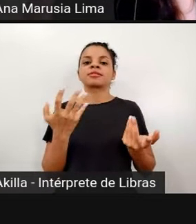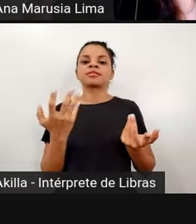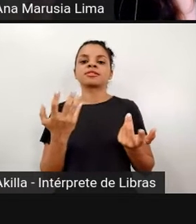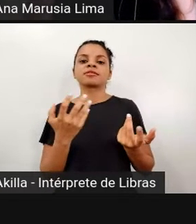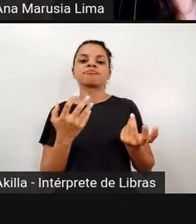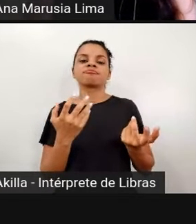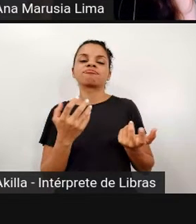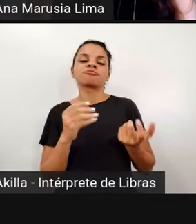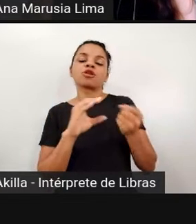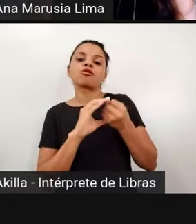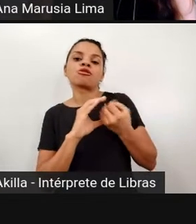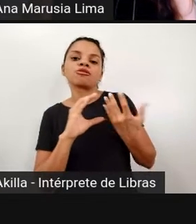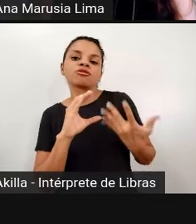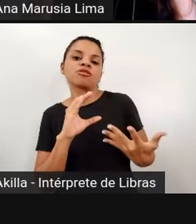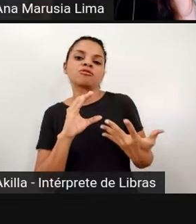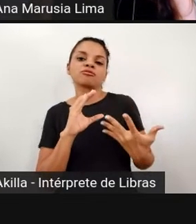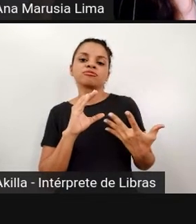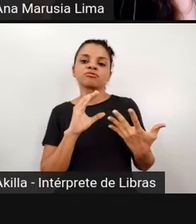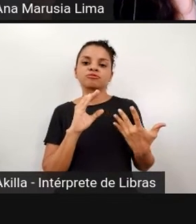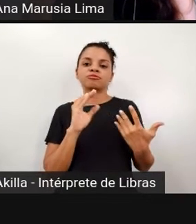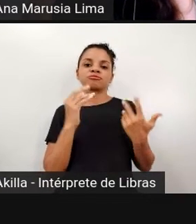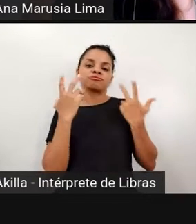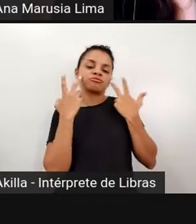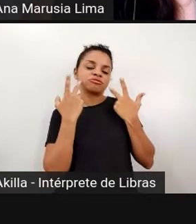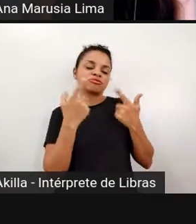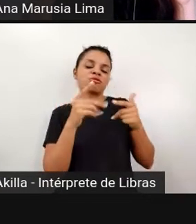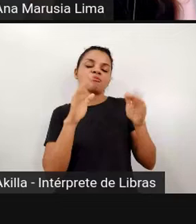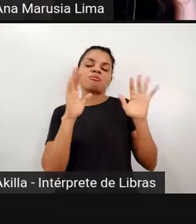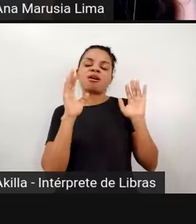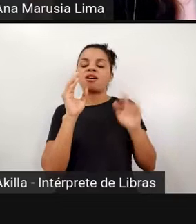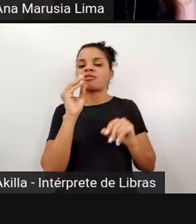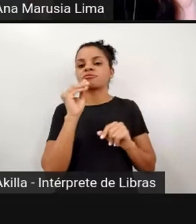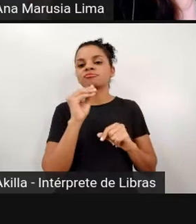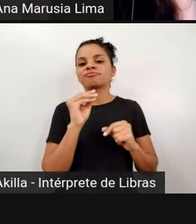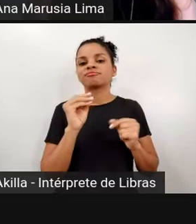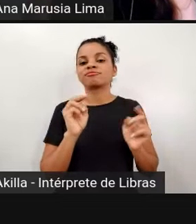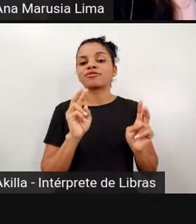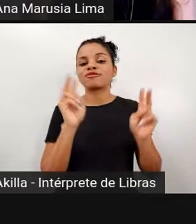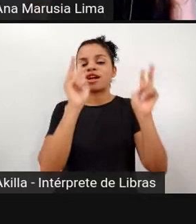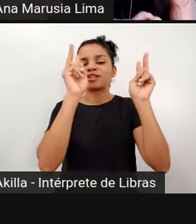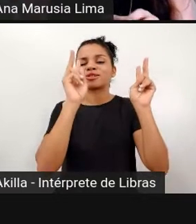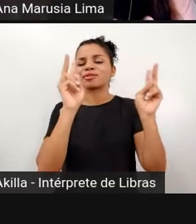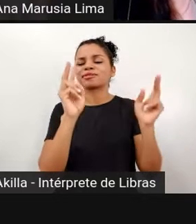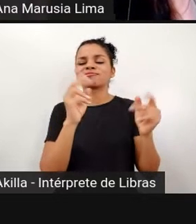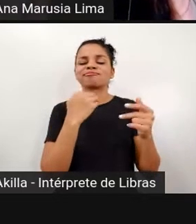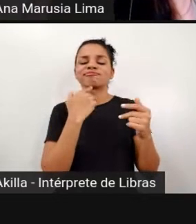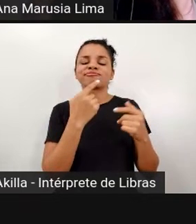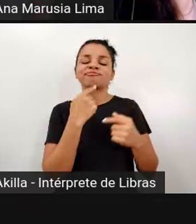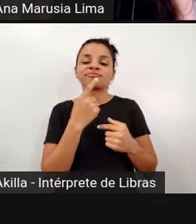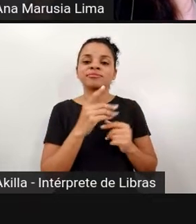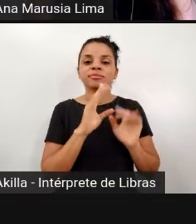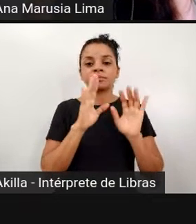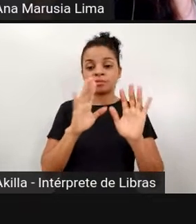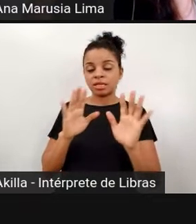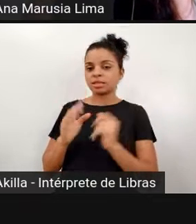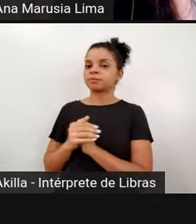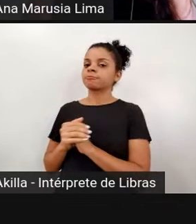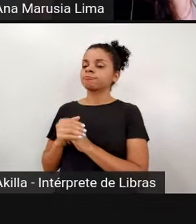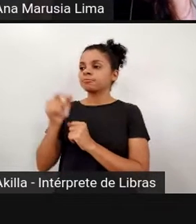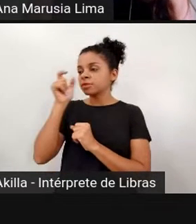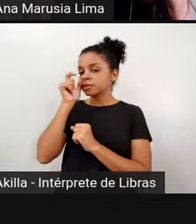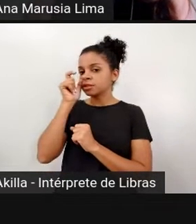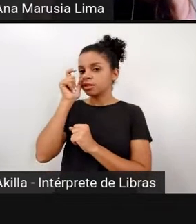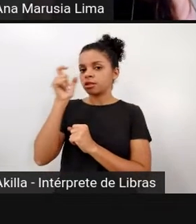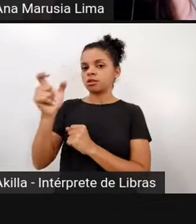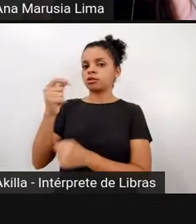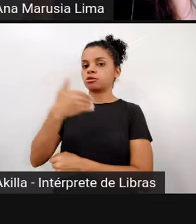estético, gosto pelo escândalo e a deterioração de valores. Enquanto o interesse público, que deveria prevalecer